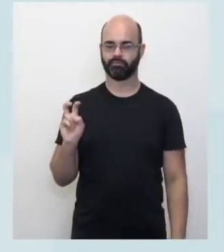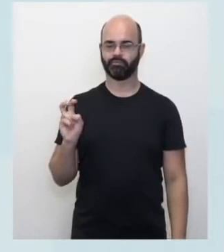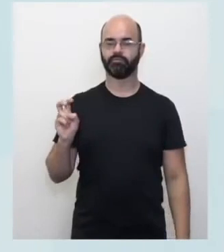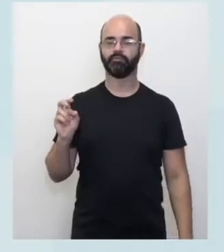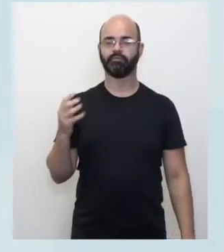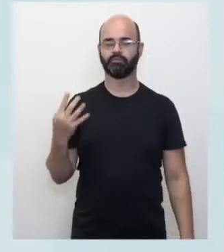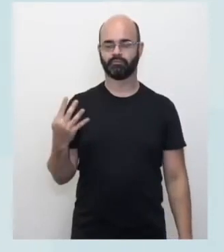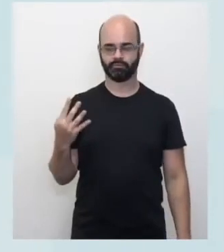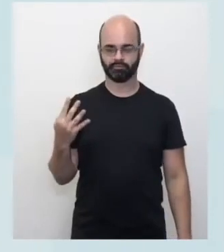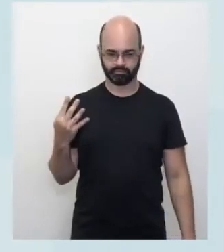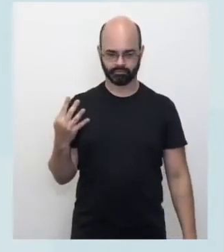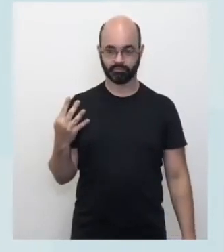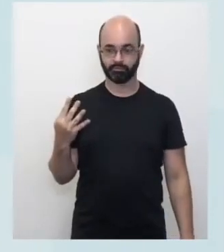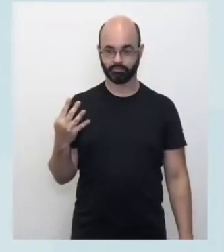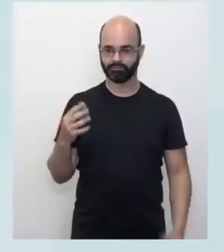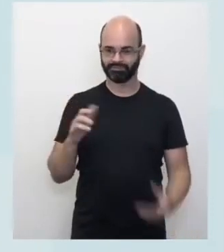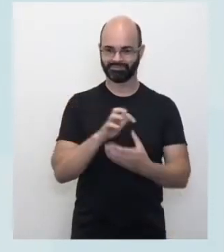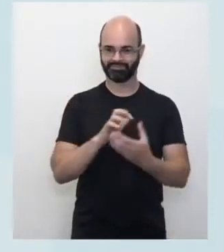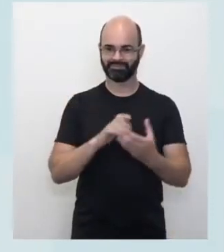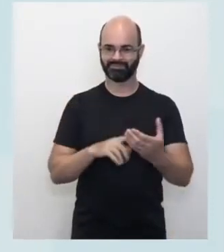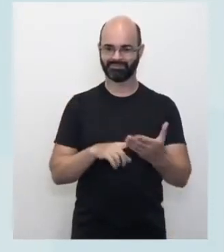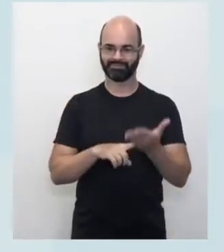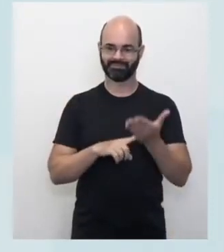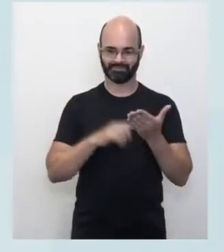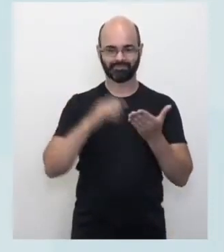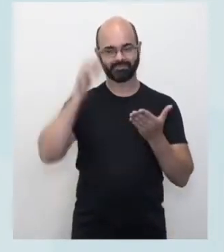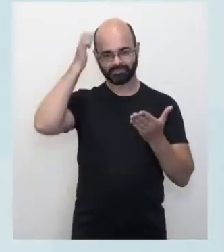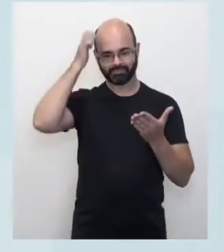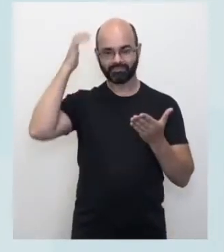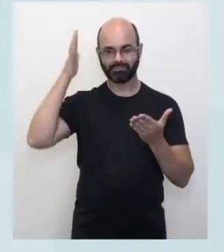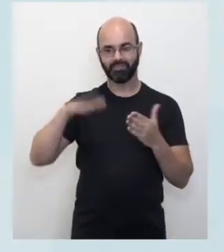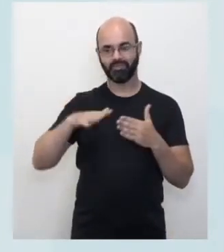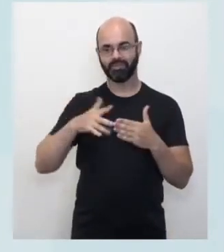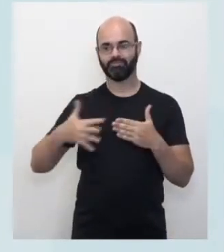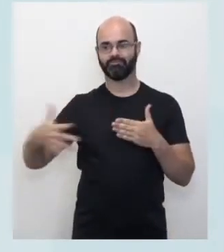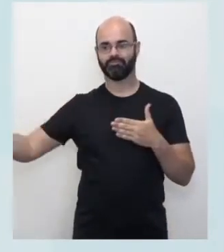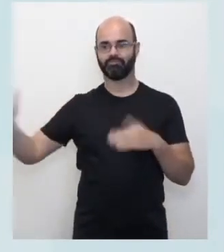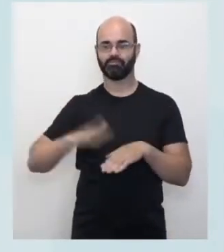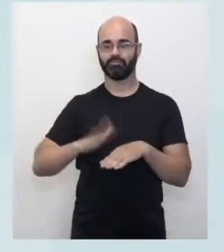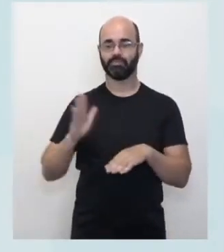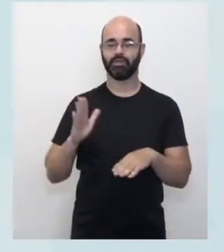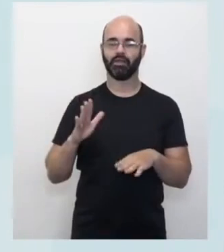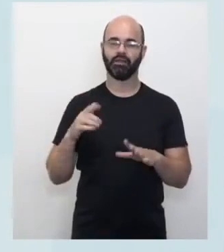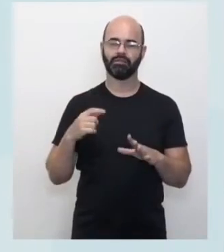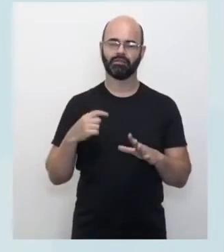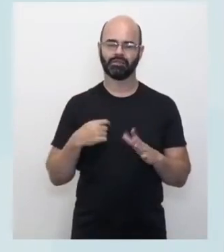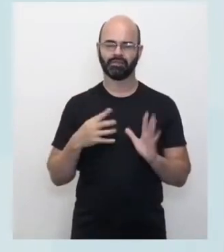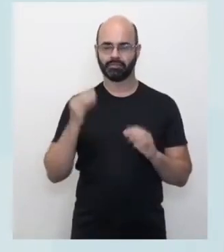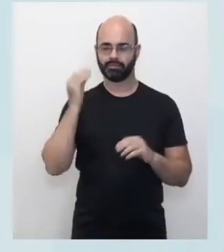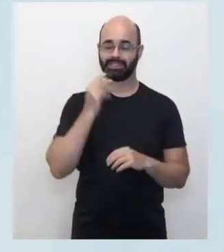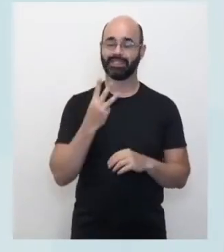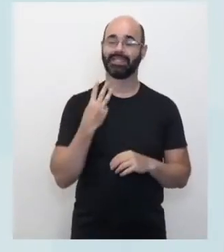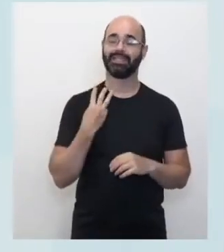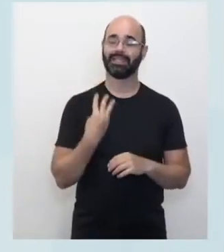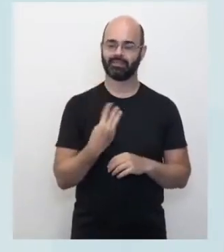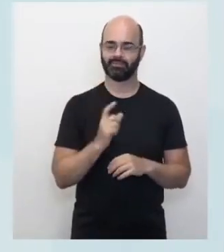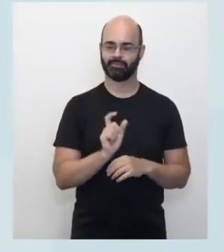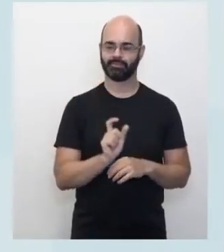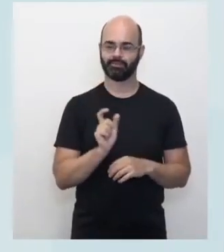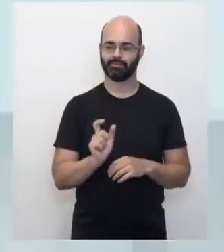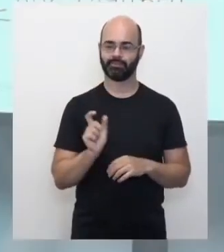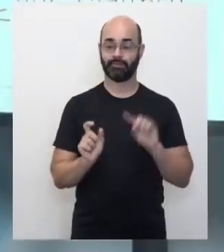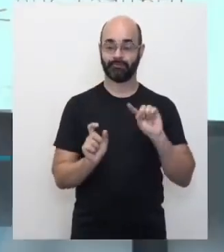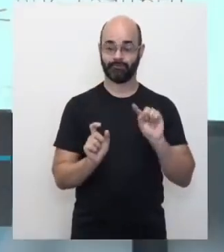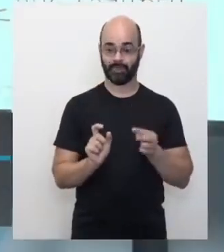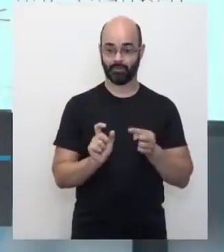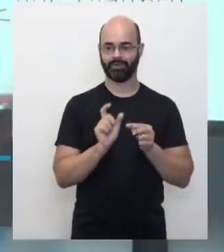226,74054. Tá, isso foi o que apareceu na sua calculadora, que pode ser que tenha mais casas ali, né? Isso. Eu quero a aproximação de 3 casas decimais,